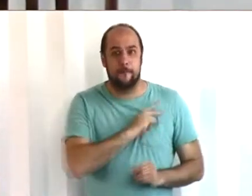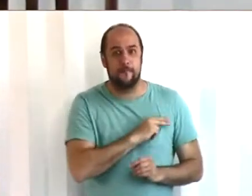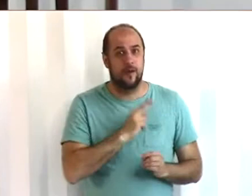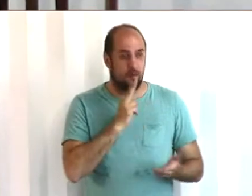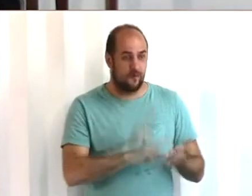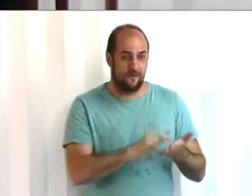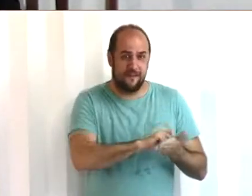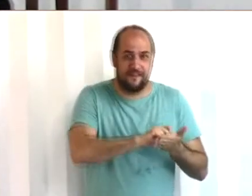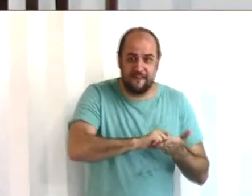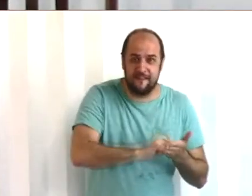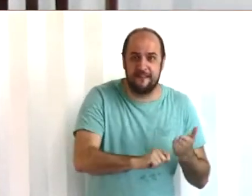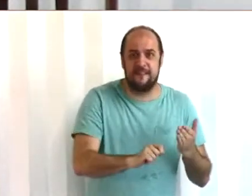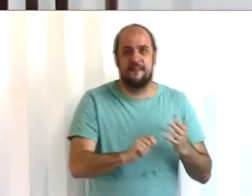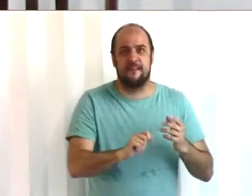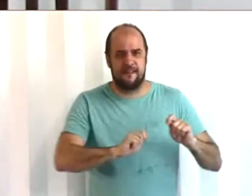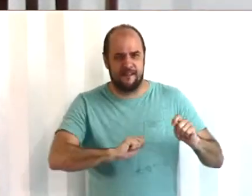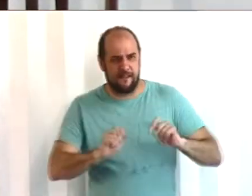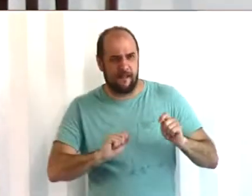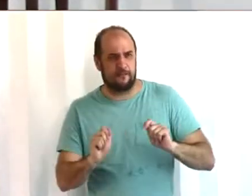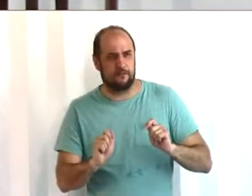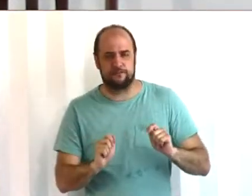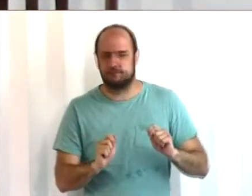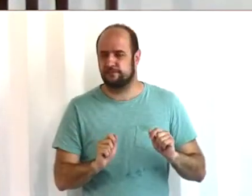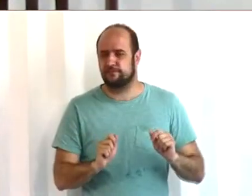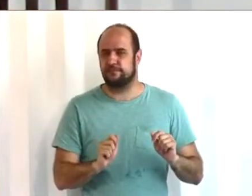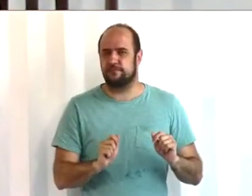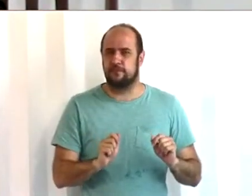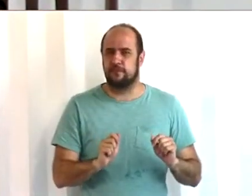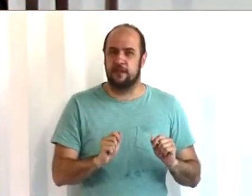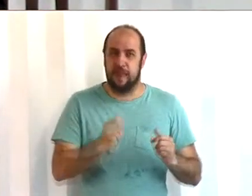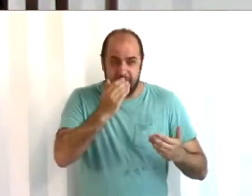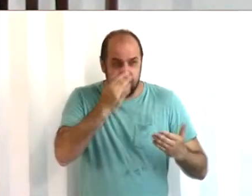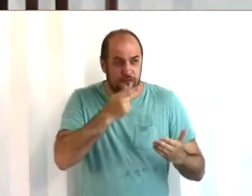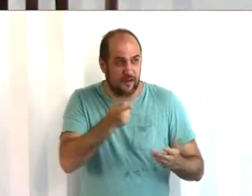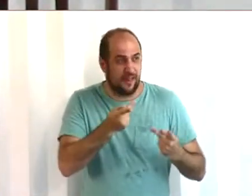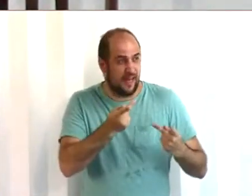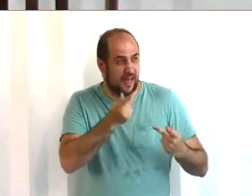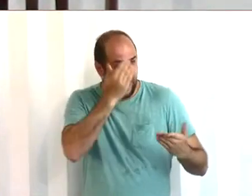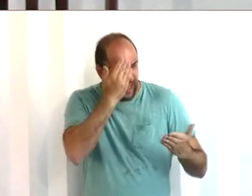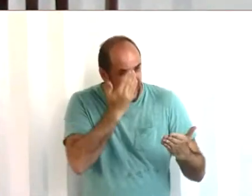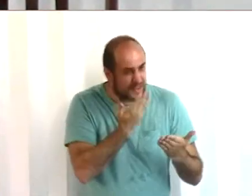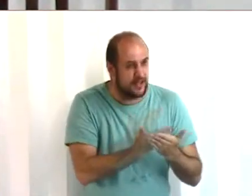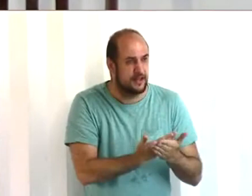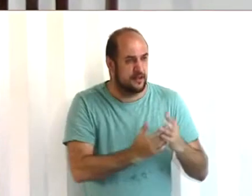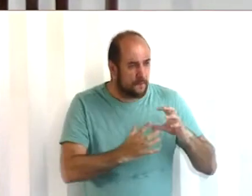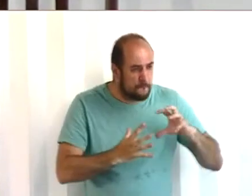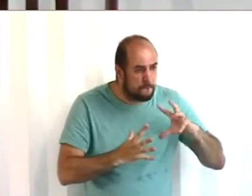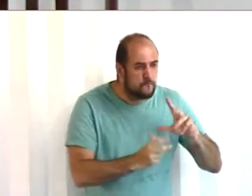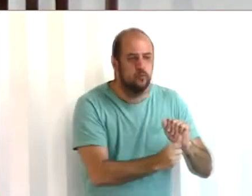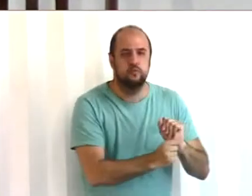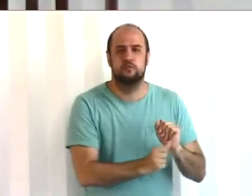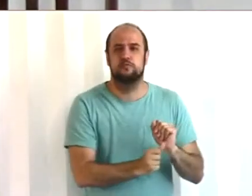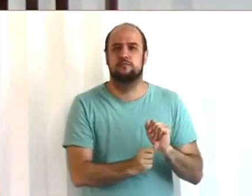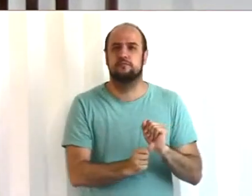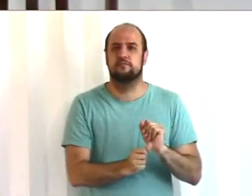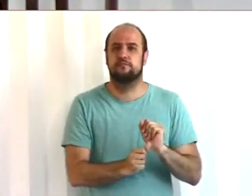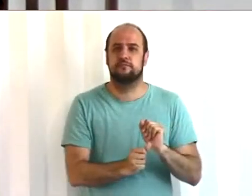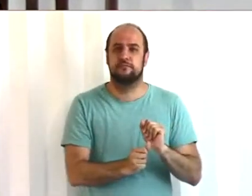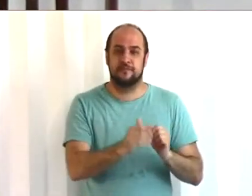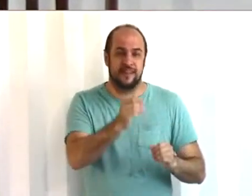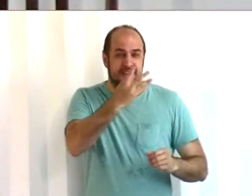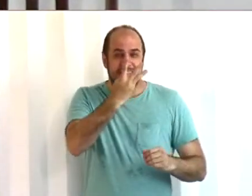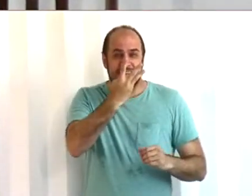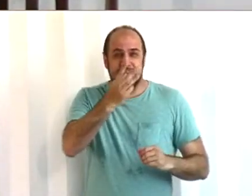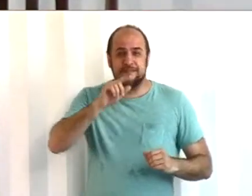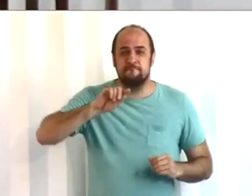no mundo. Em Atos capítulo 2, versículos 41 para frente, a palavra nos mostra que mais de 3.000 foram convertidos,